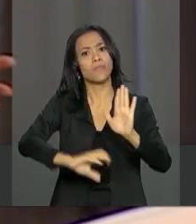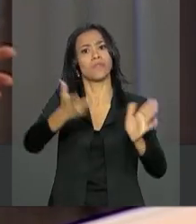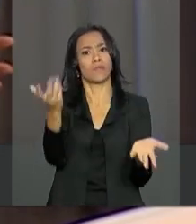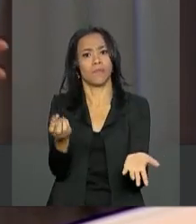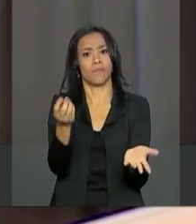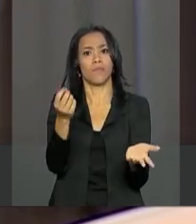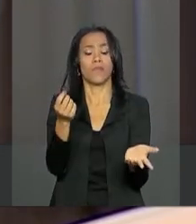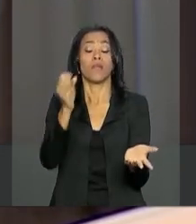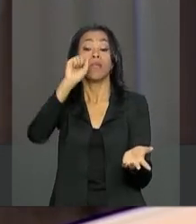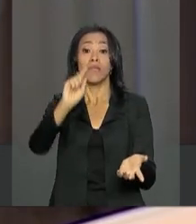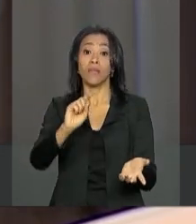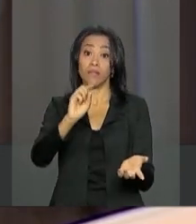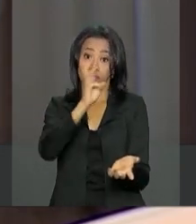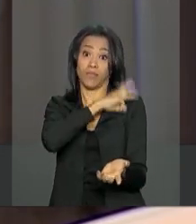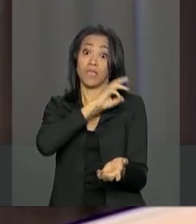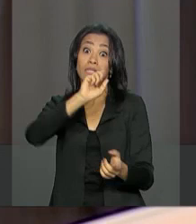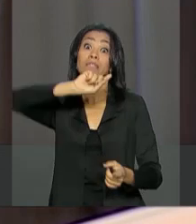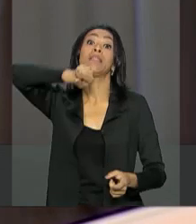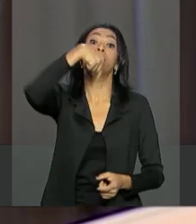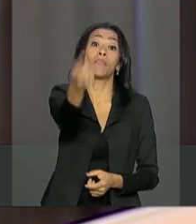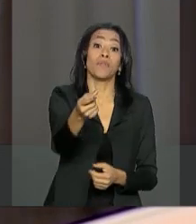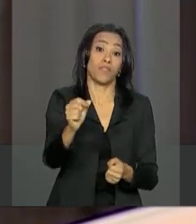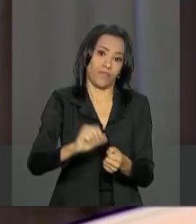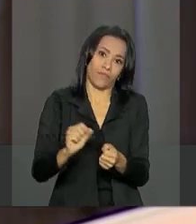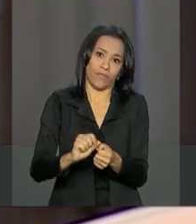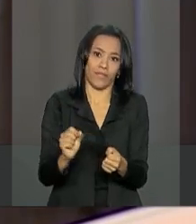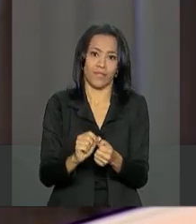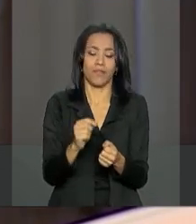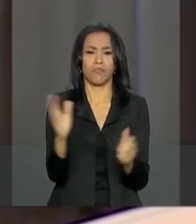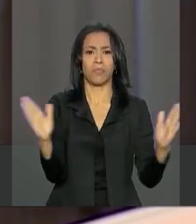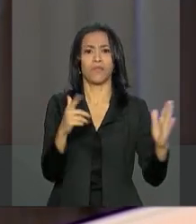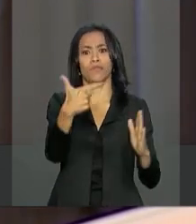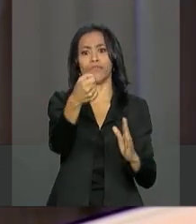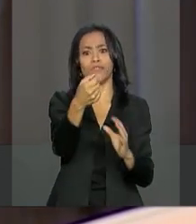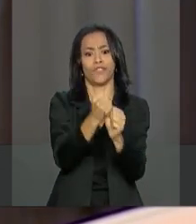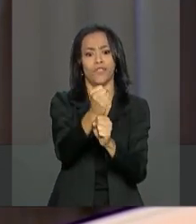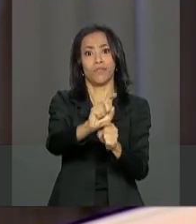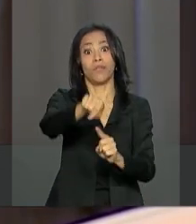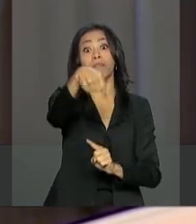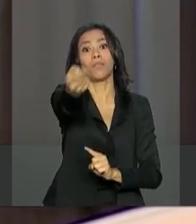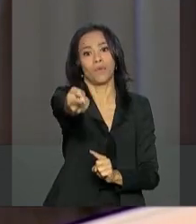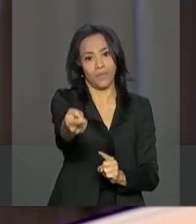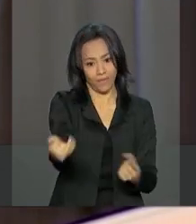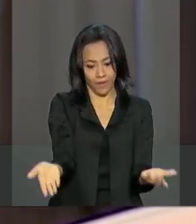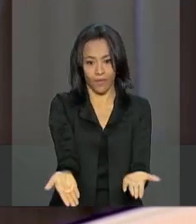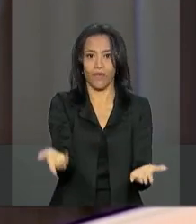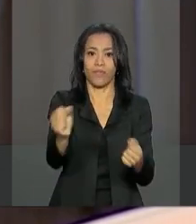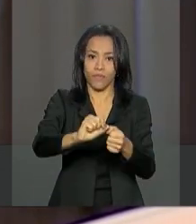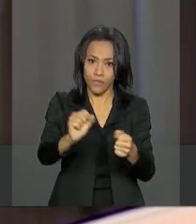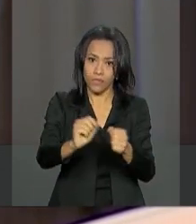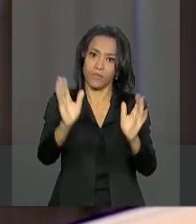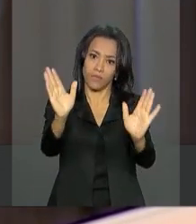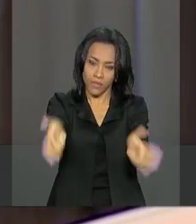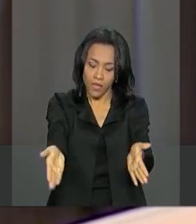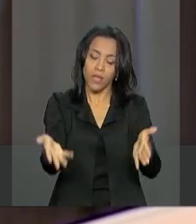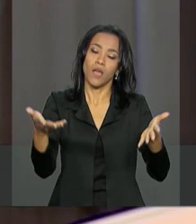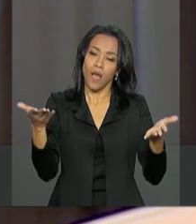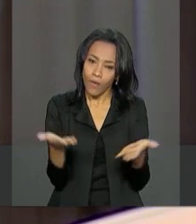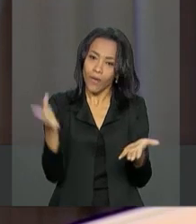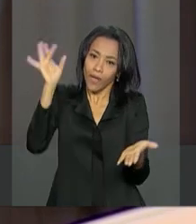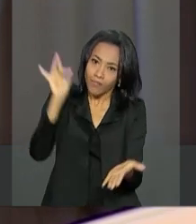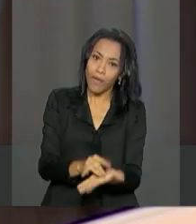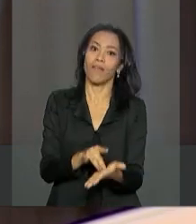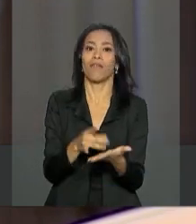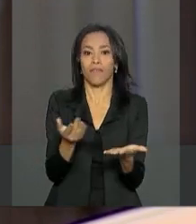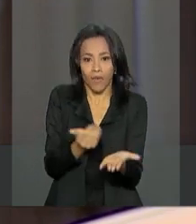tempo depois, praticamente 20 anos depois, e agora ela começa a ser